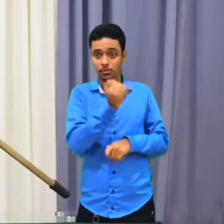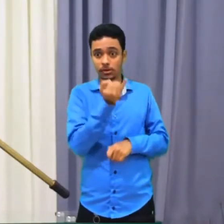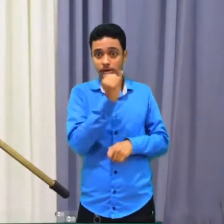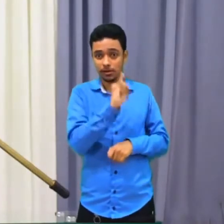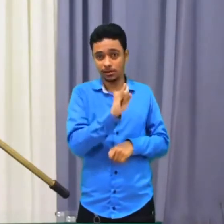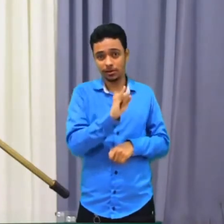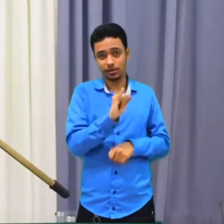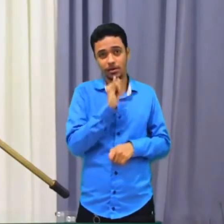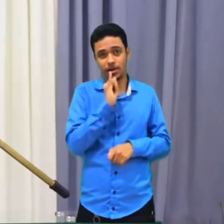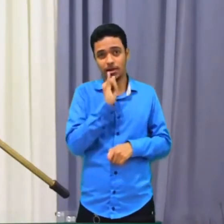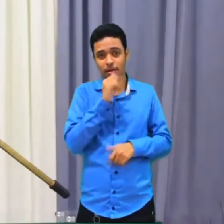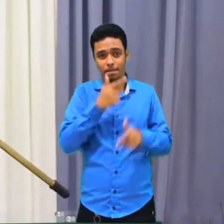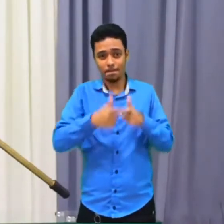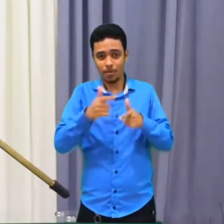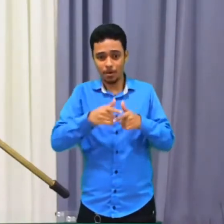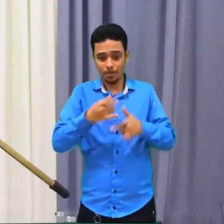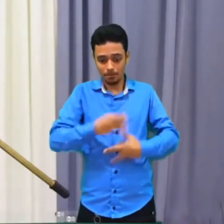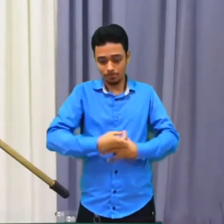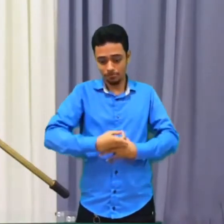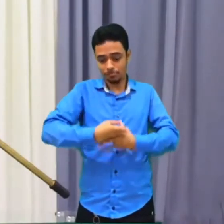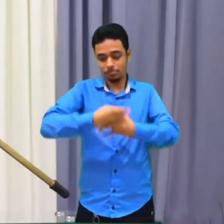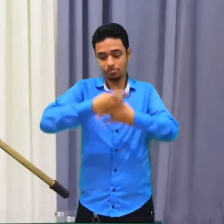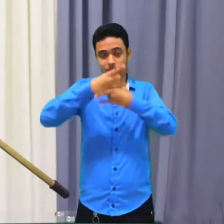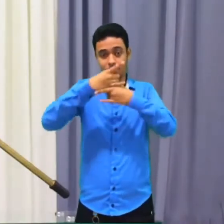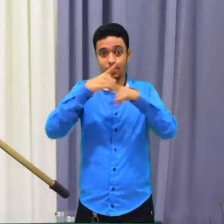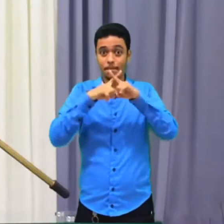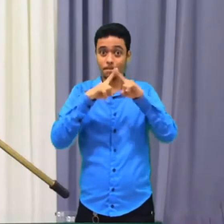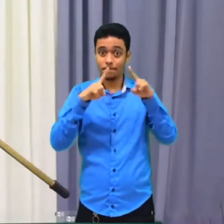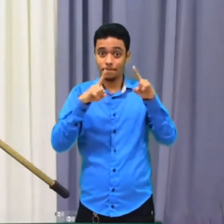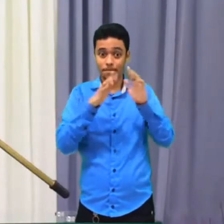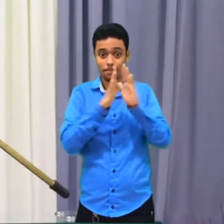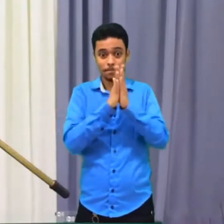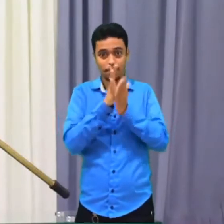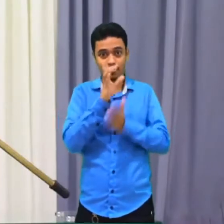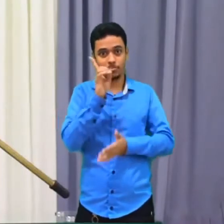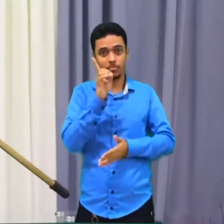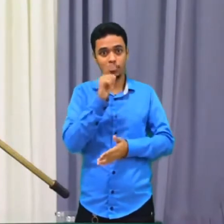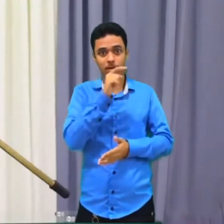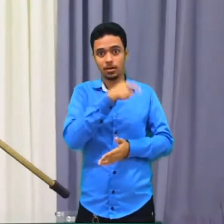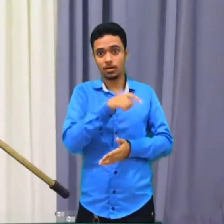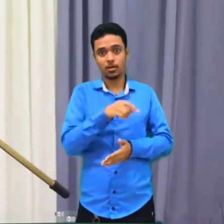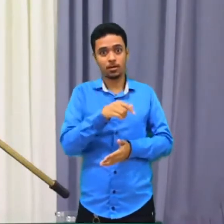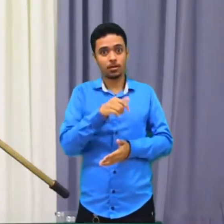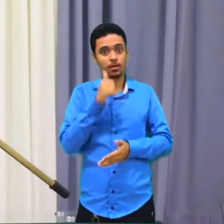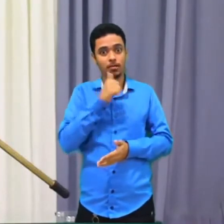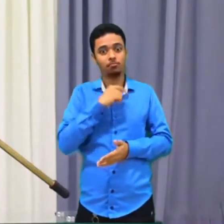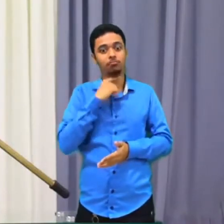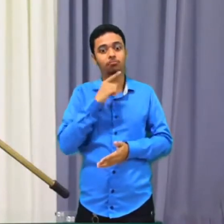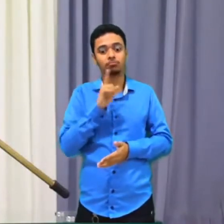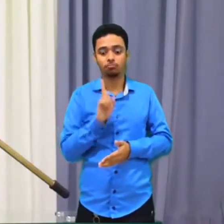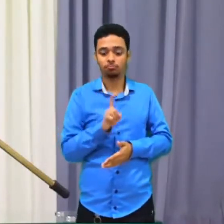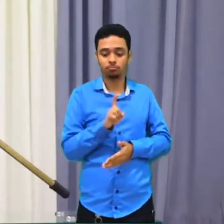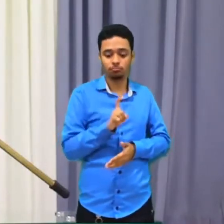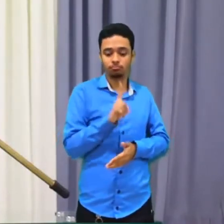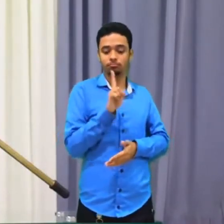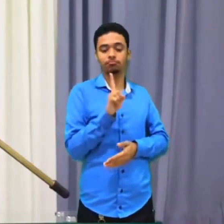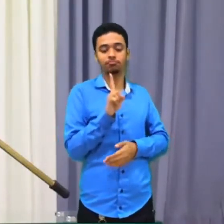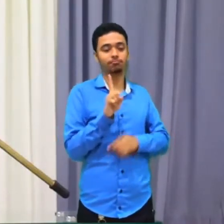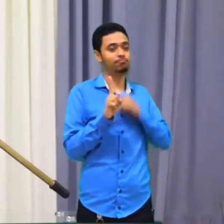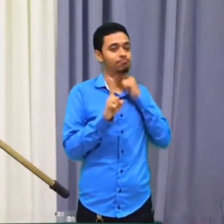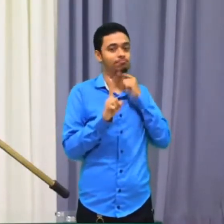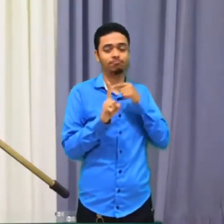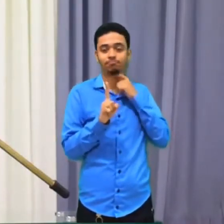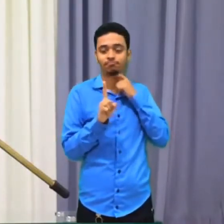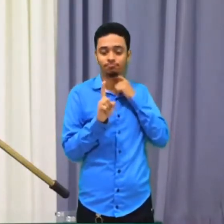uma escoliose, isso e aquilo. A Bíblia diz que ela não se levantava, não ficava